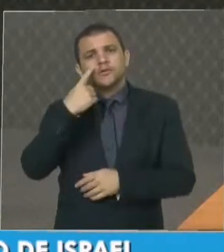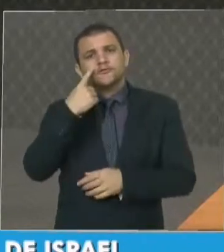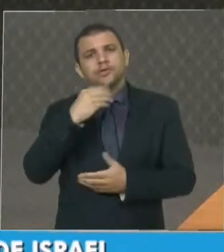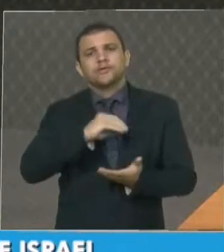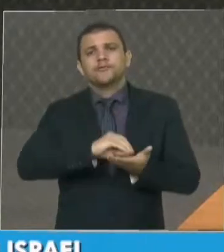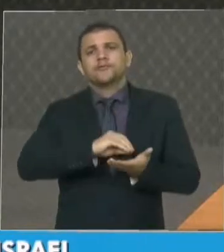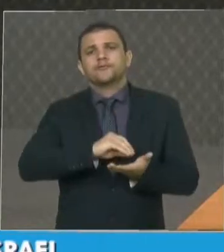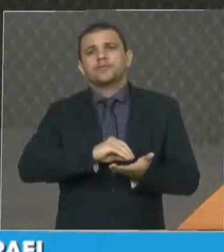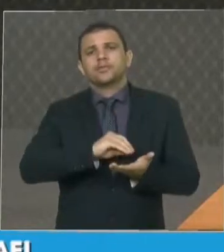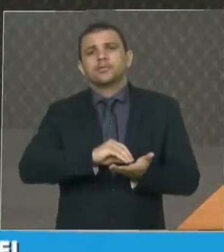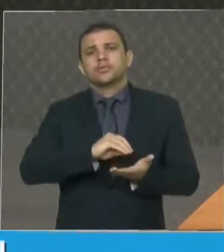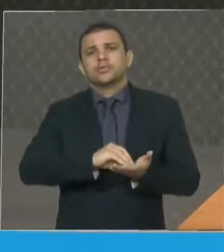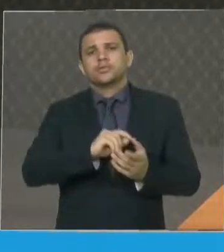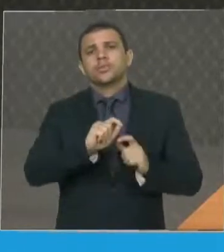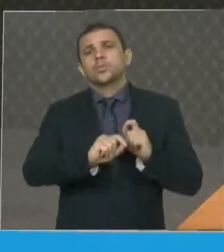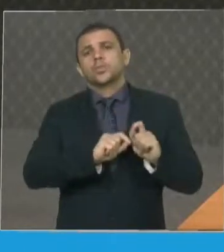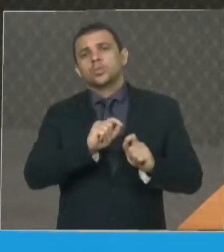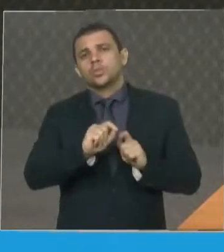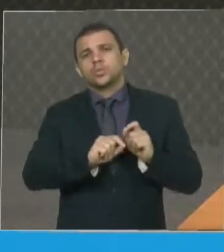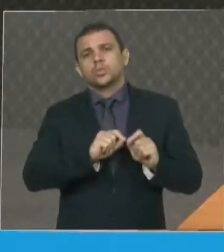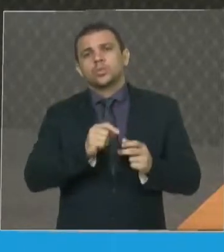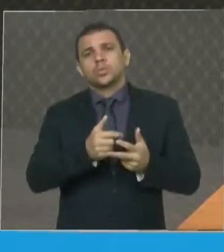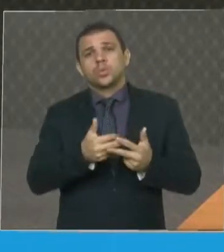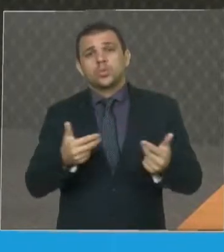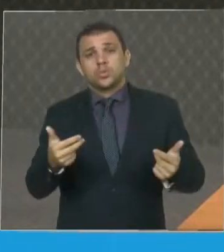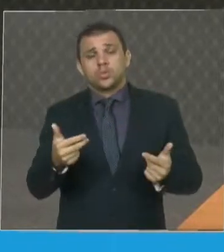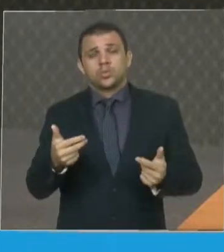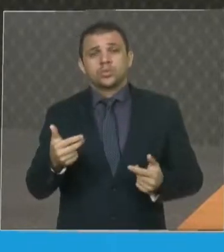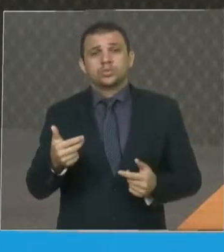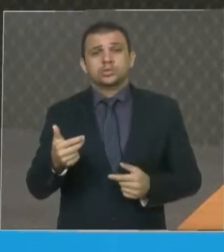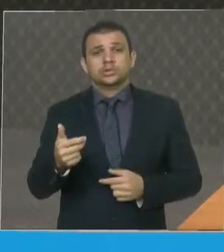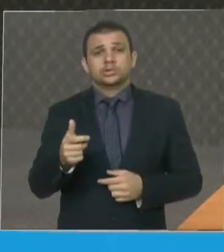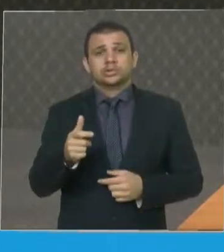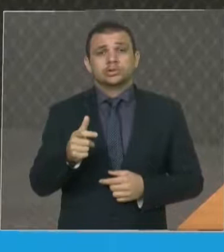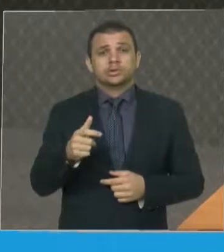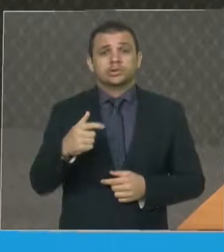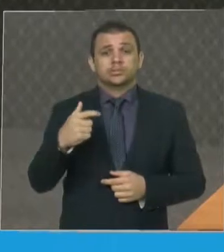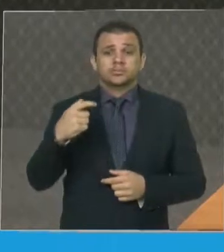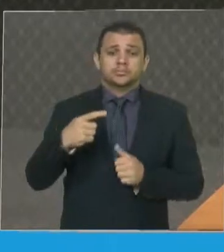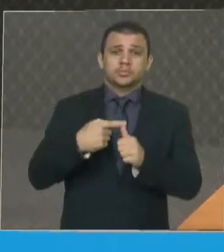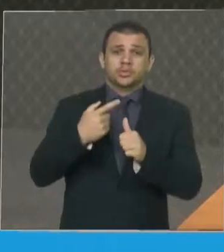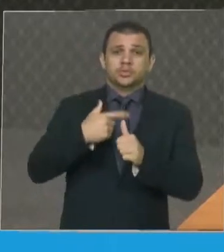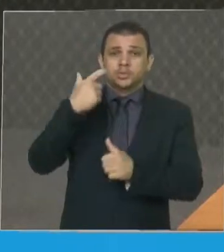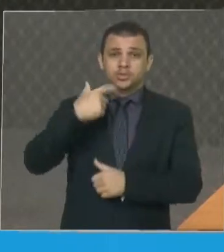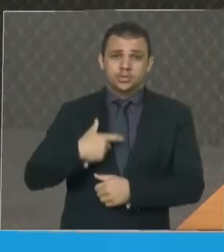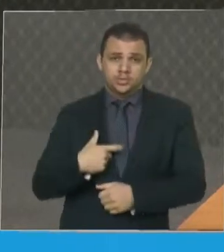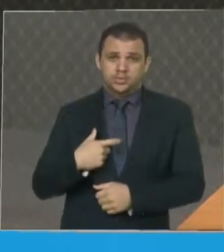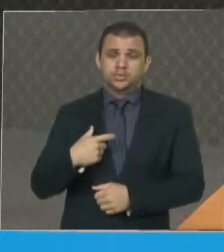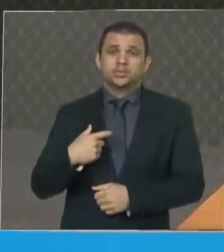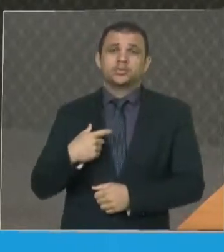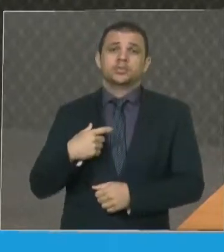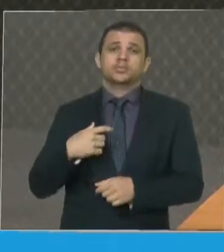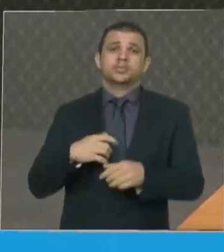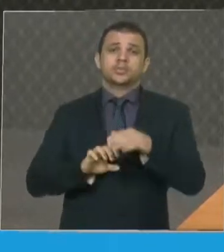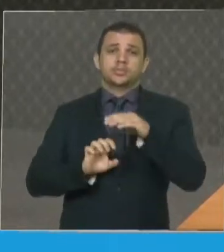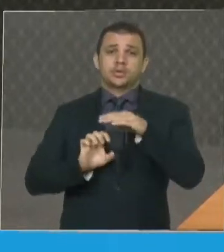coisas eu, empresário, e depois embaixador. Essa faz